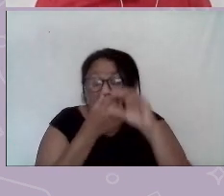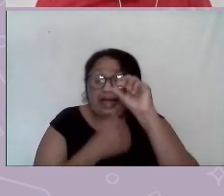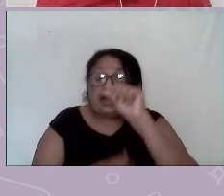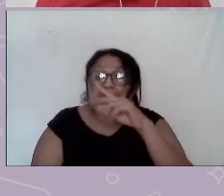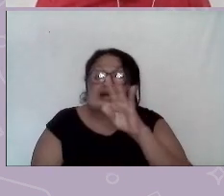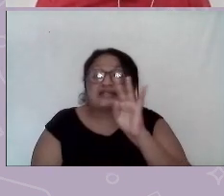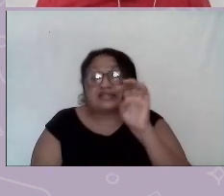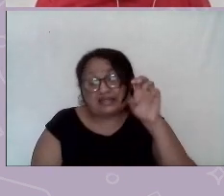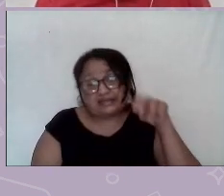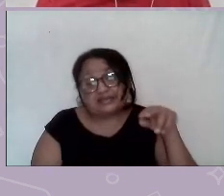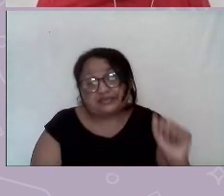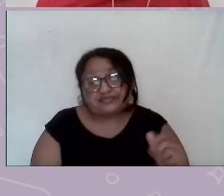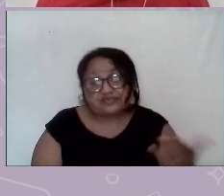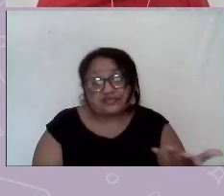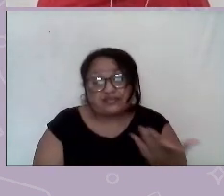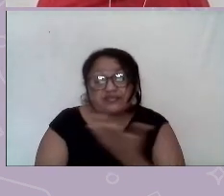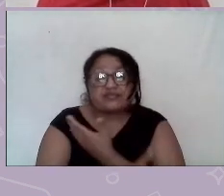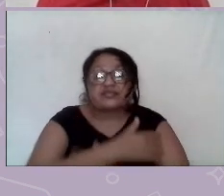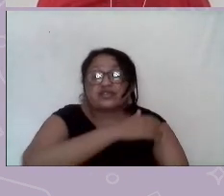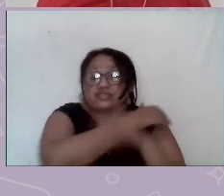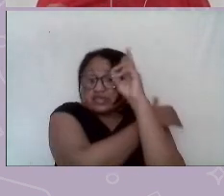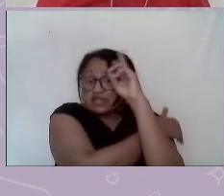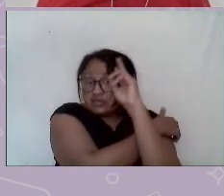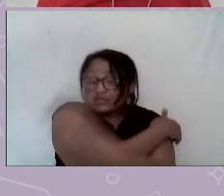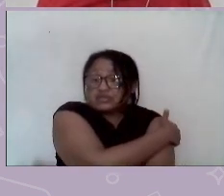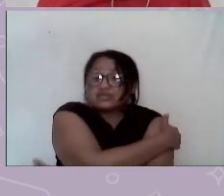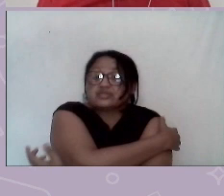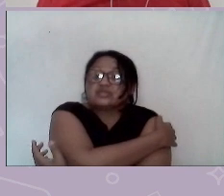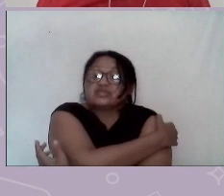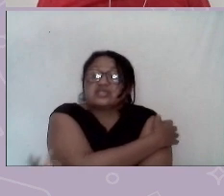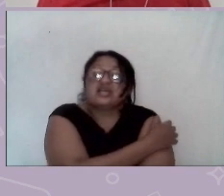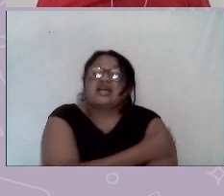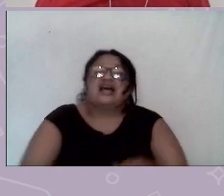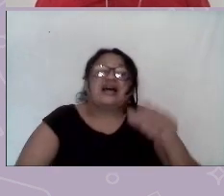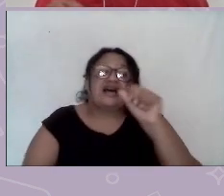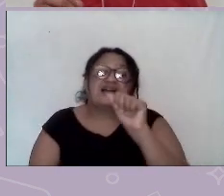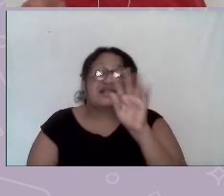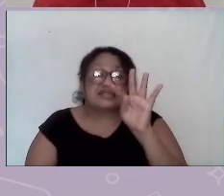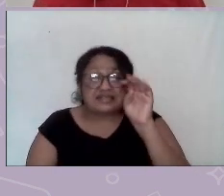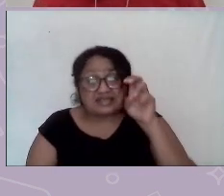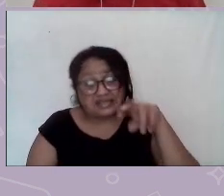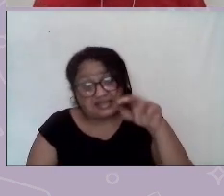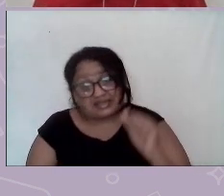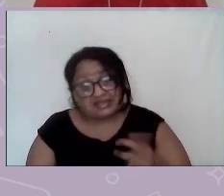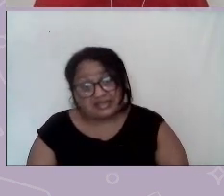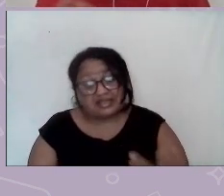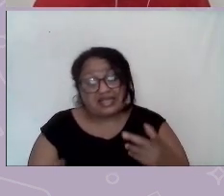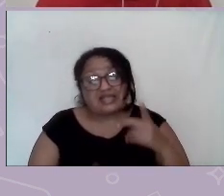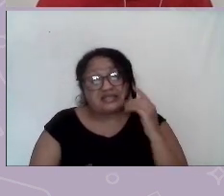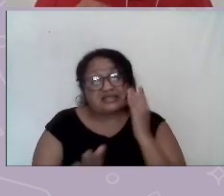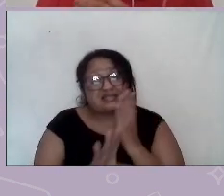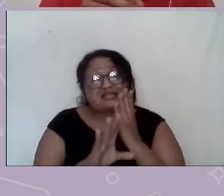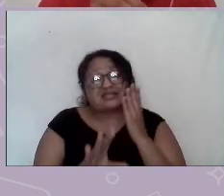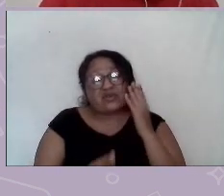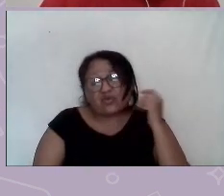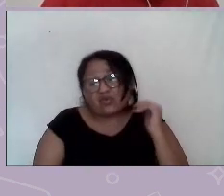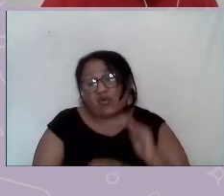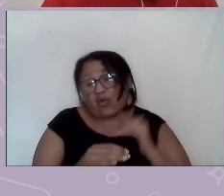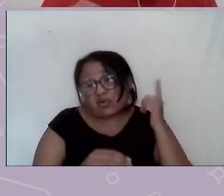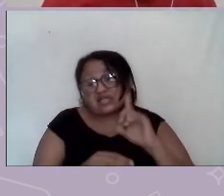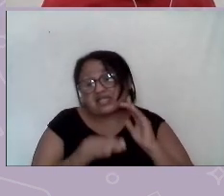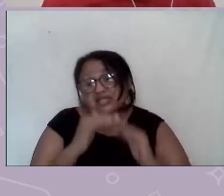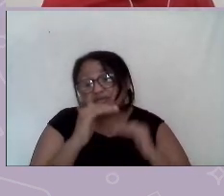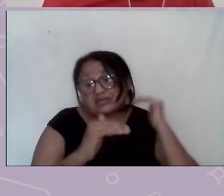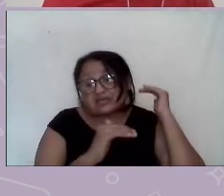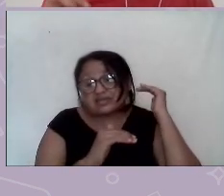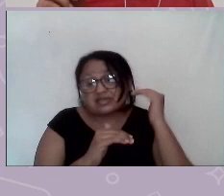historiadores consideram que nesse período Atenas atingiu grande esplendor sobre esse período podemos